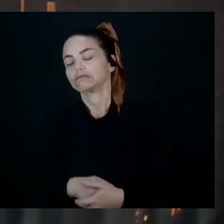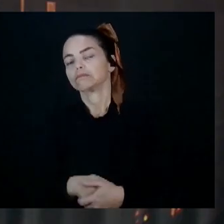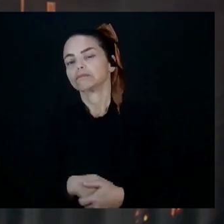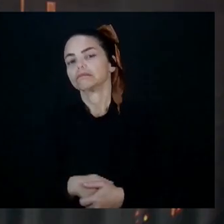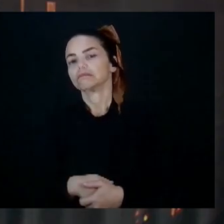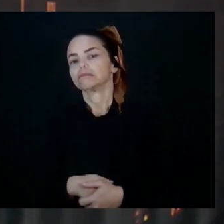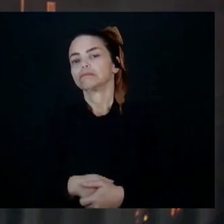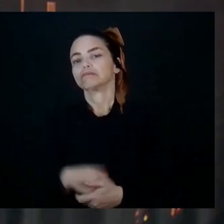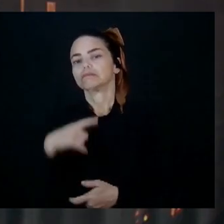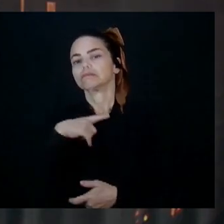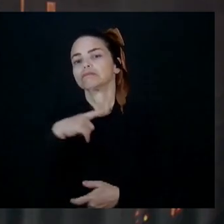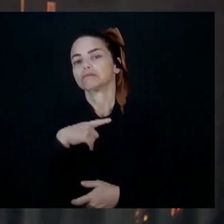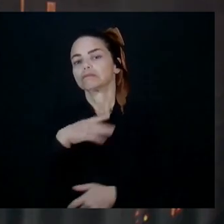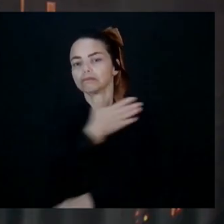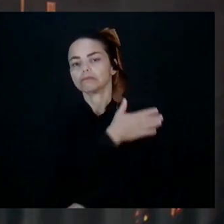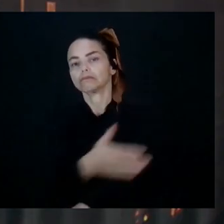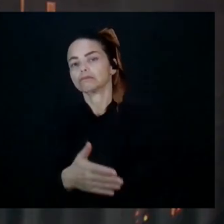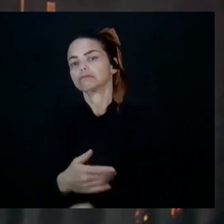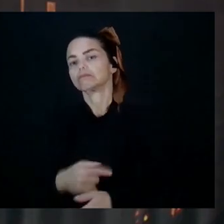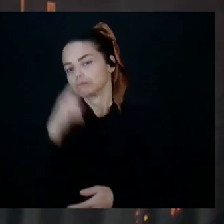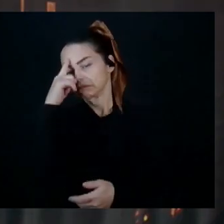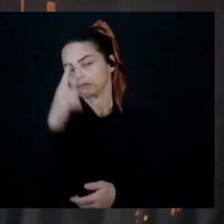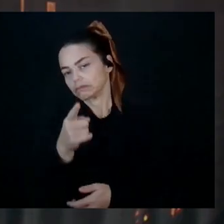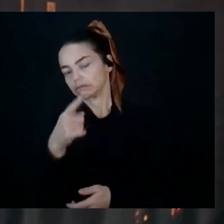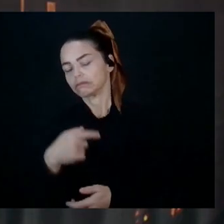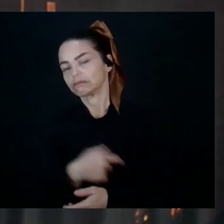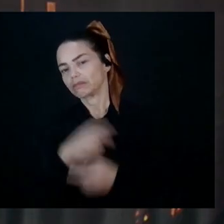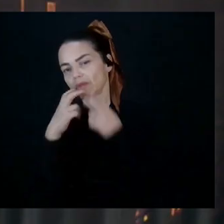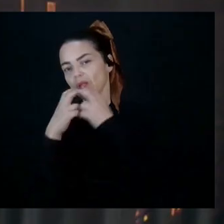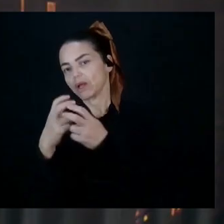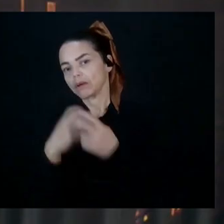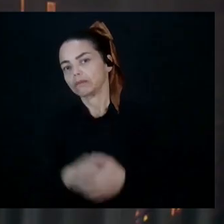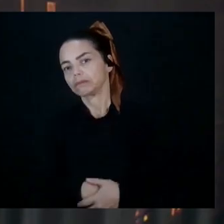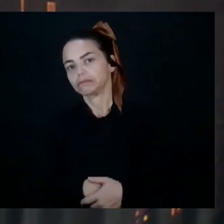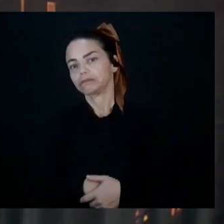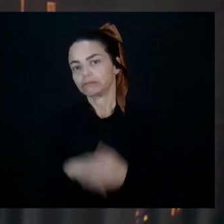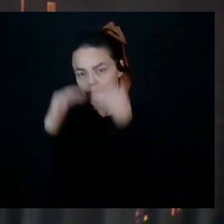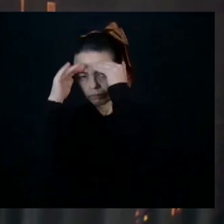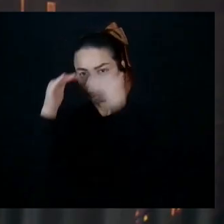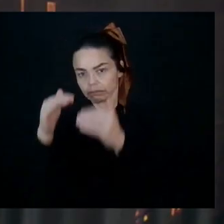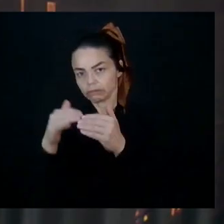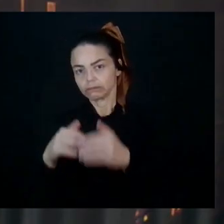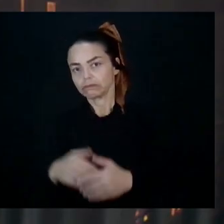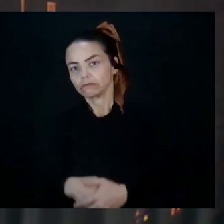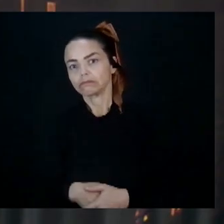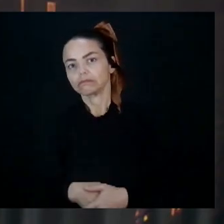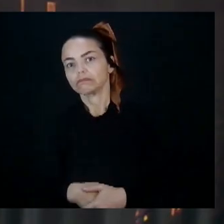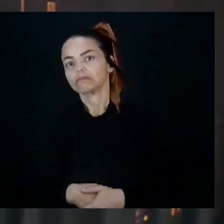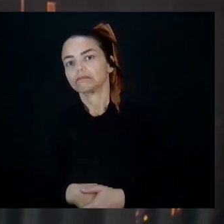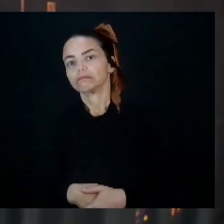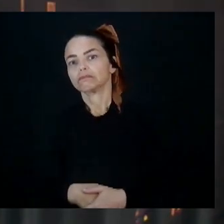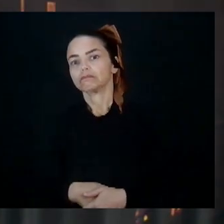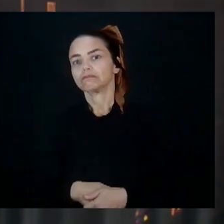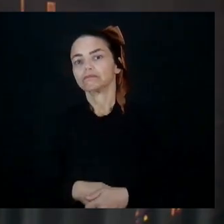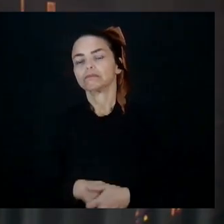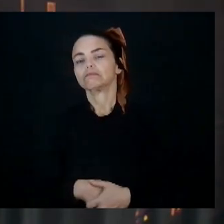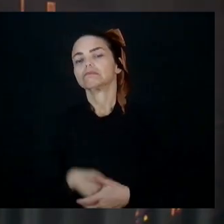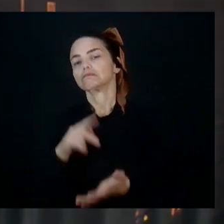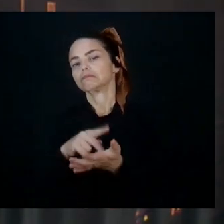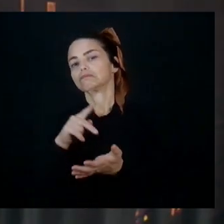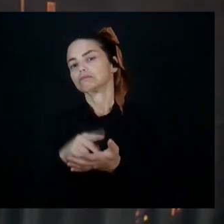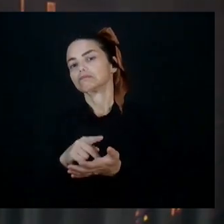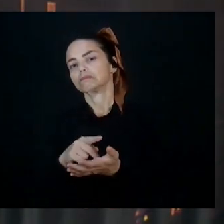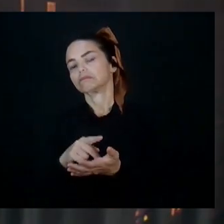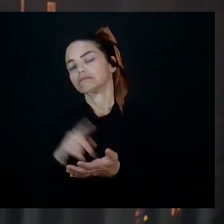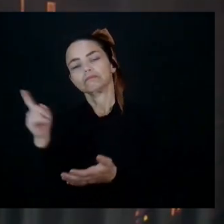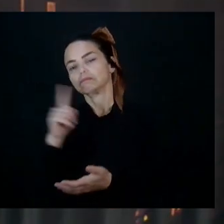esse hábito do eu mando, eu grito e a pessoa obedece, quando na verdade isso não resolve,